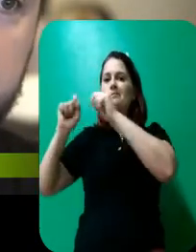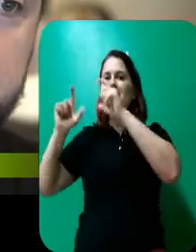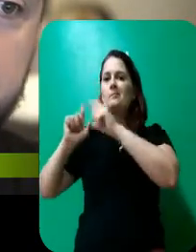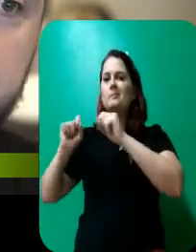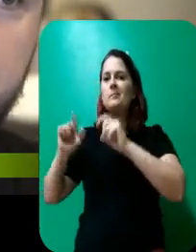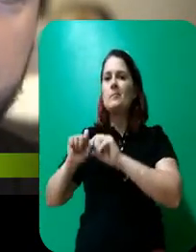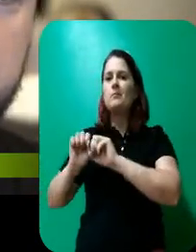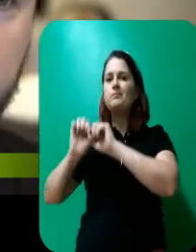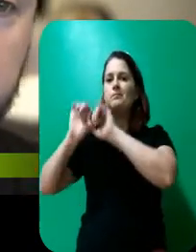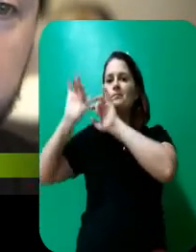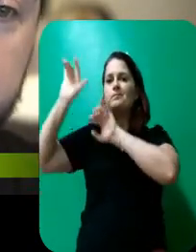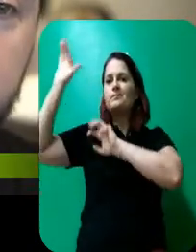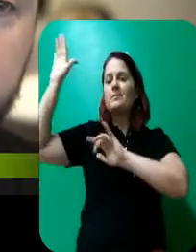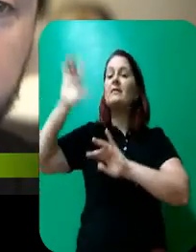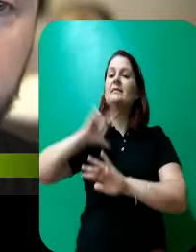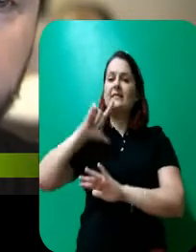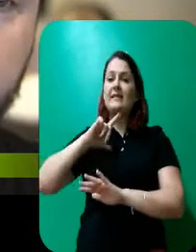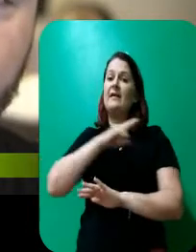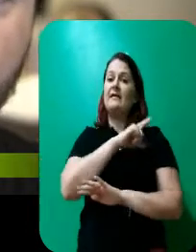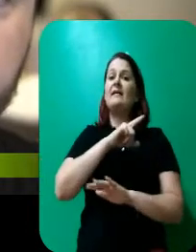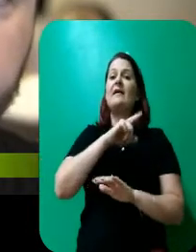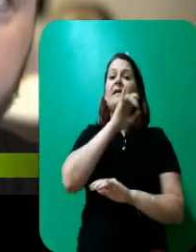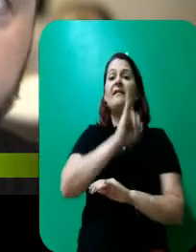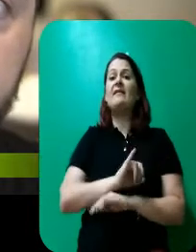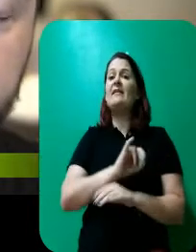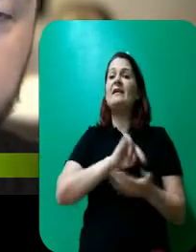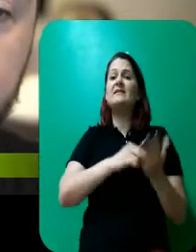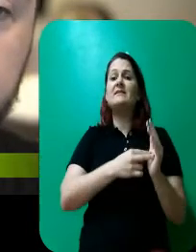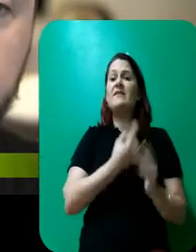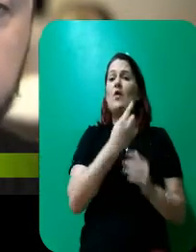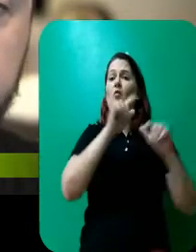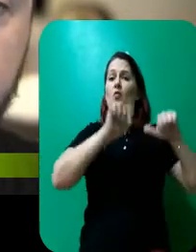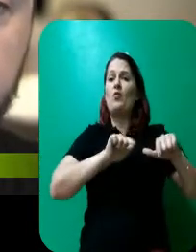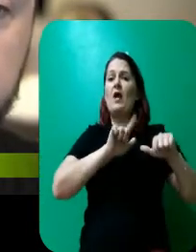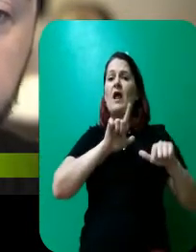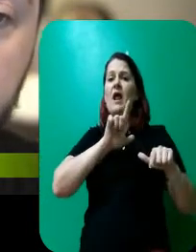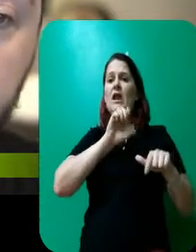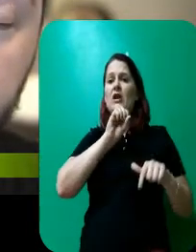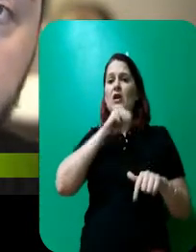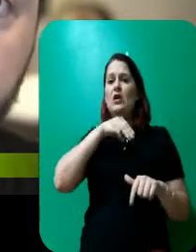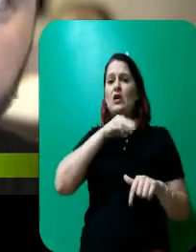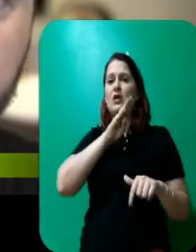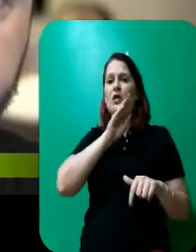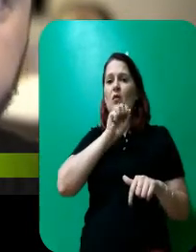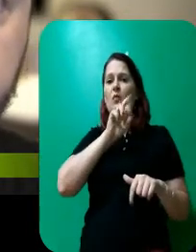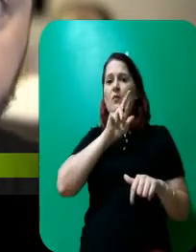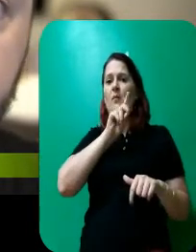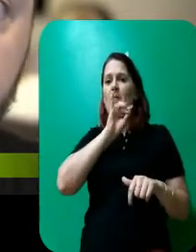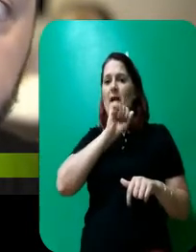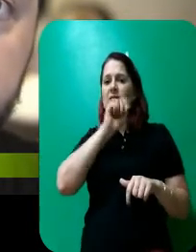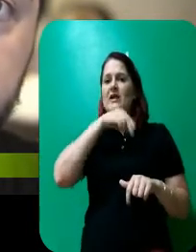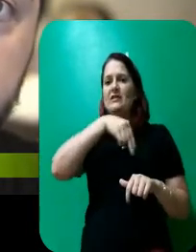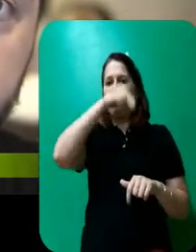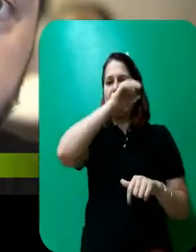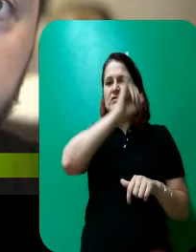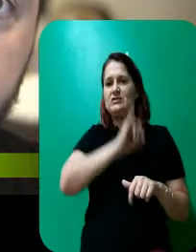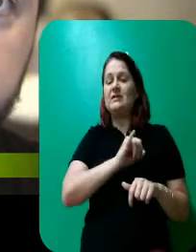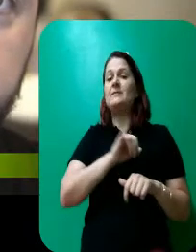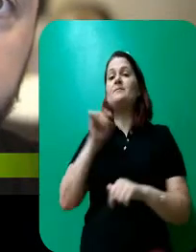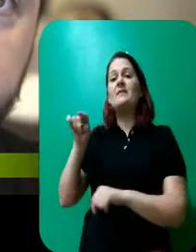Aqui no Brasil, pelo menos até aqui, em número de casos registrados, a gente tem São Paulo e Distrito Federal com